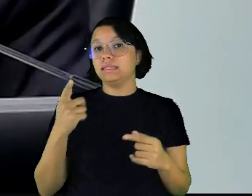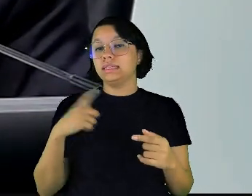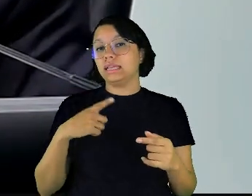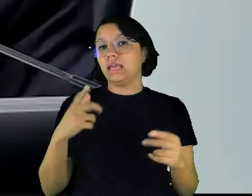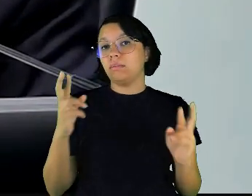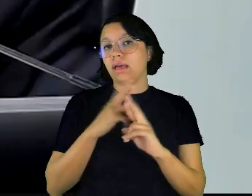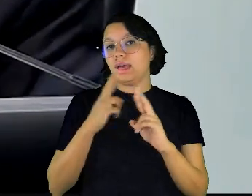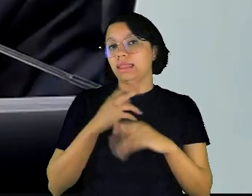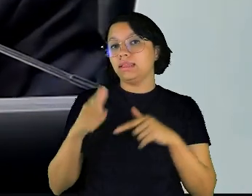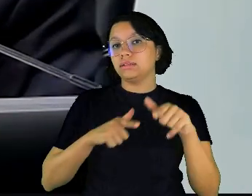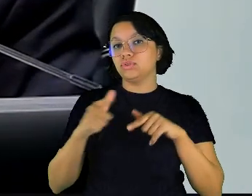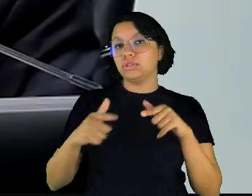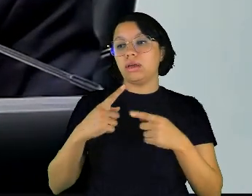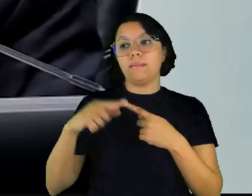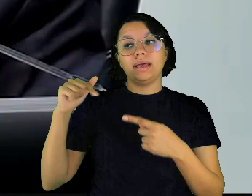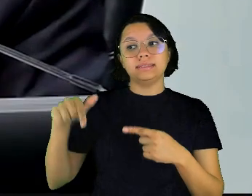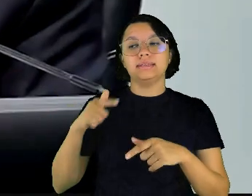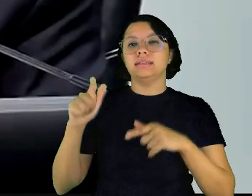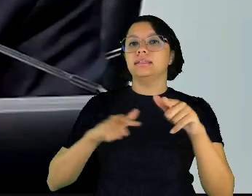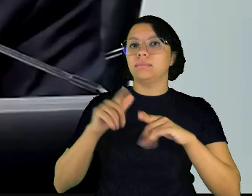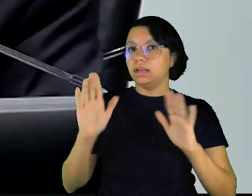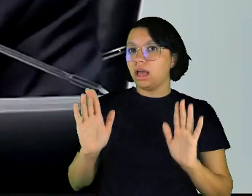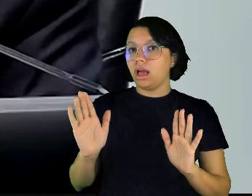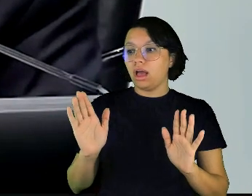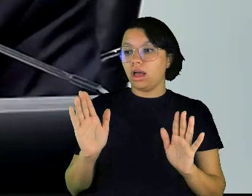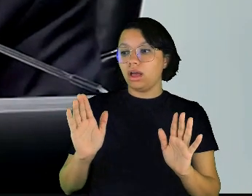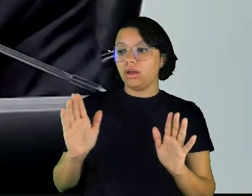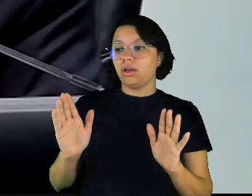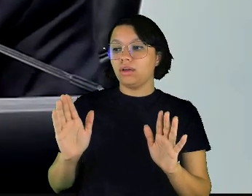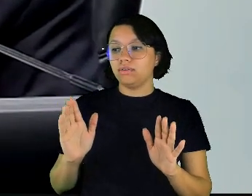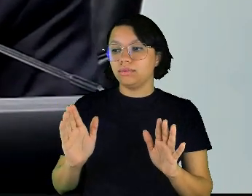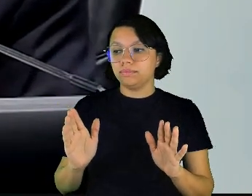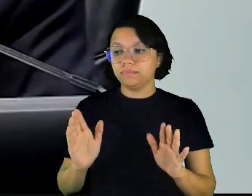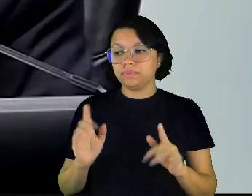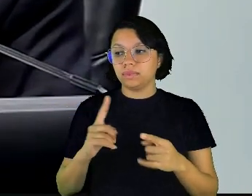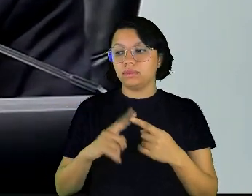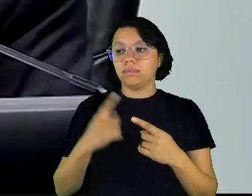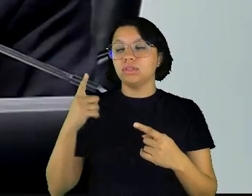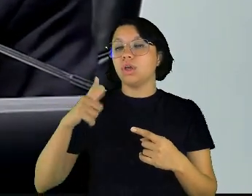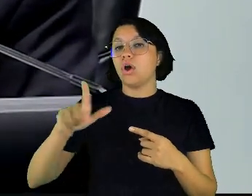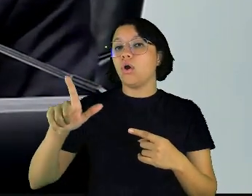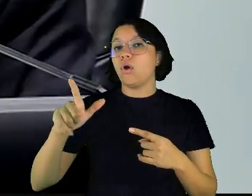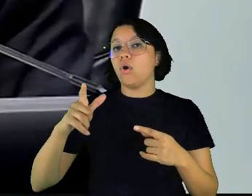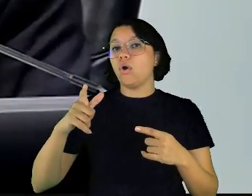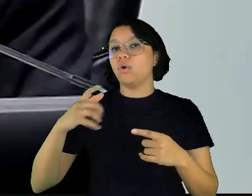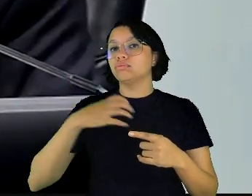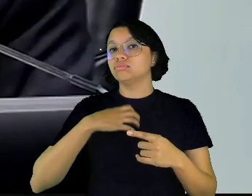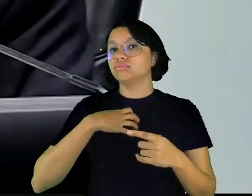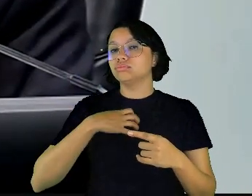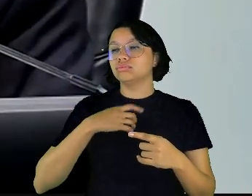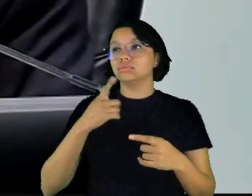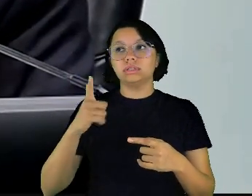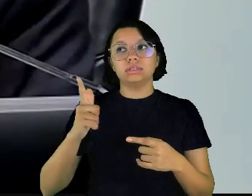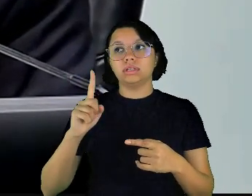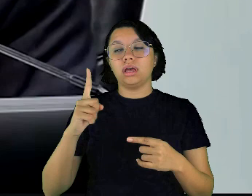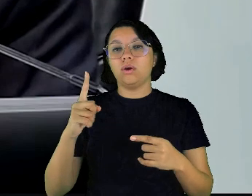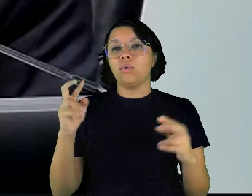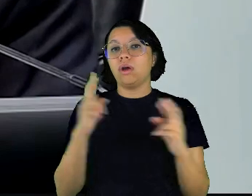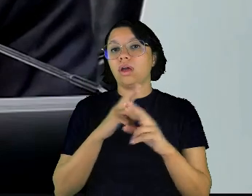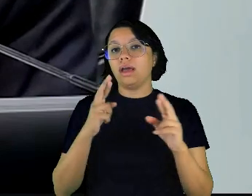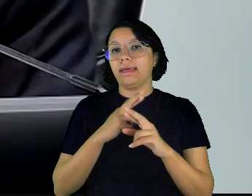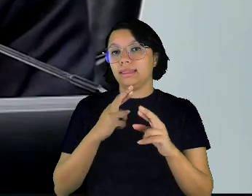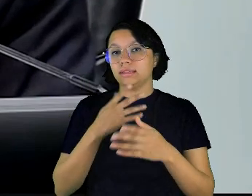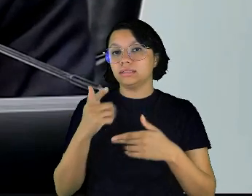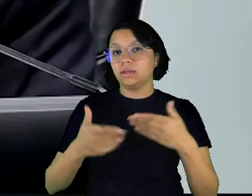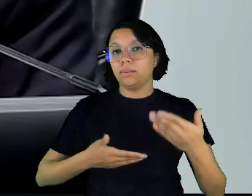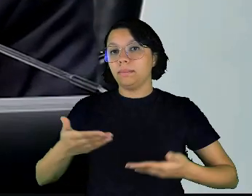que ele trabalhava, provavelmente trabalhava. Agora, se era sob outras condições, que não com vínculo empregatício, aí é outra coisa, né?